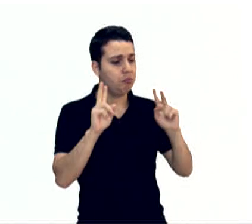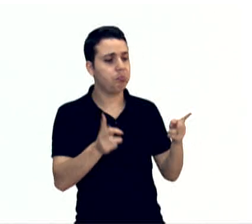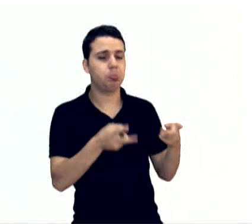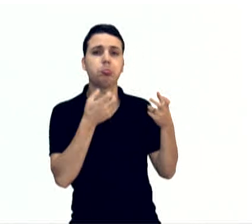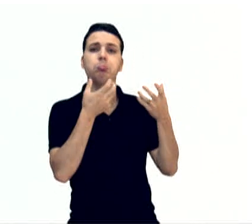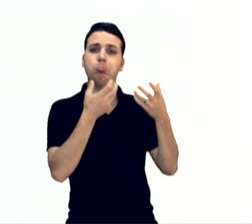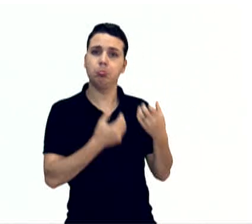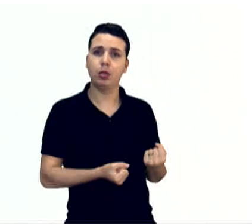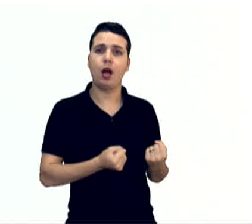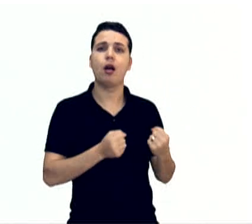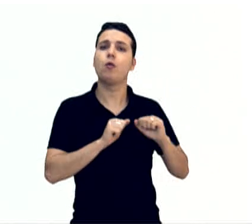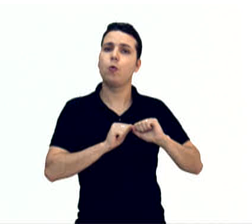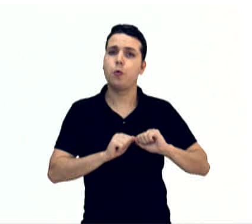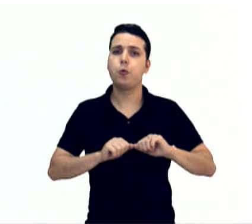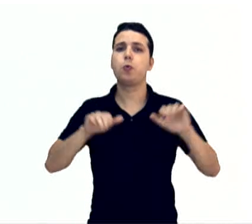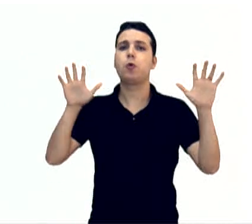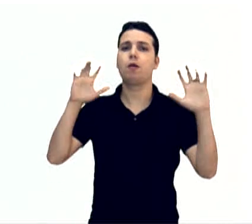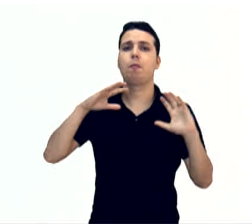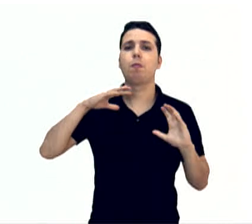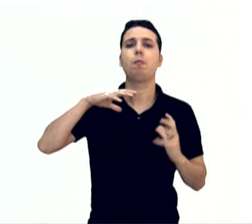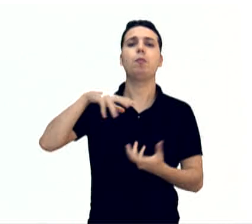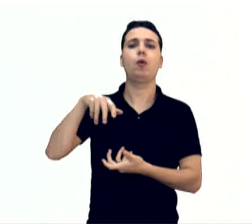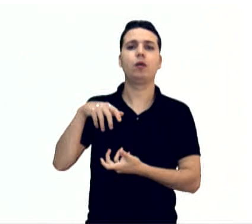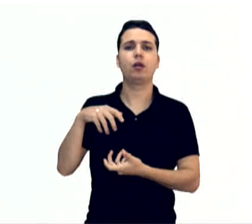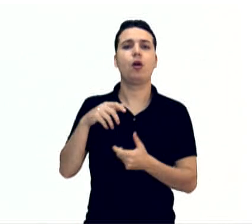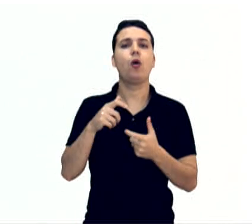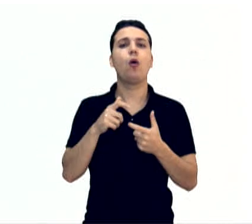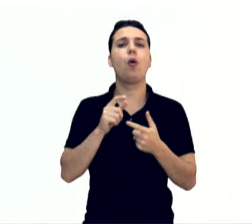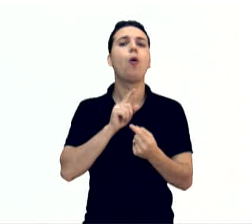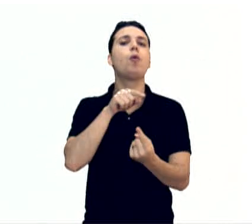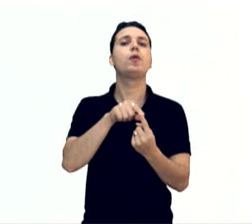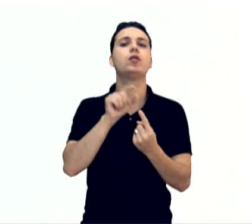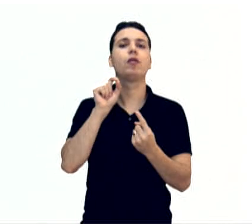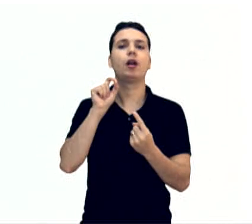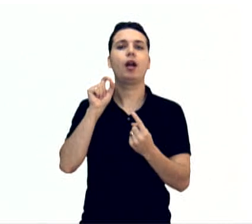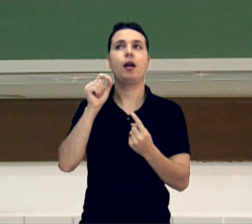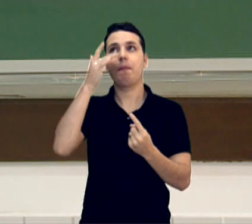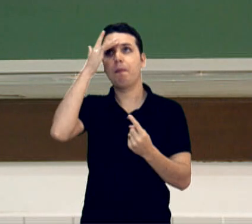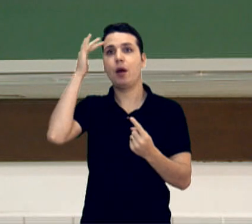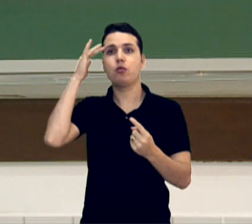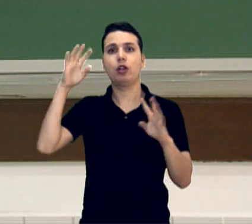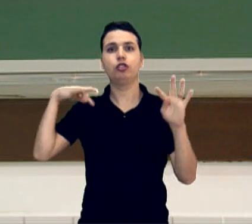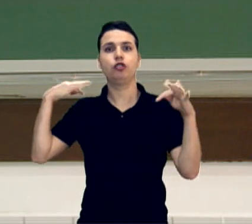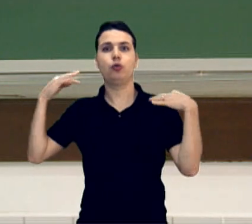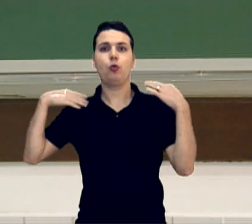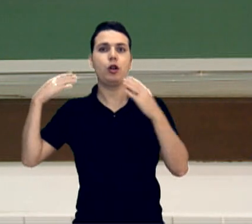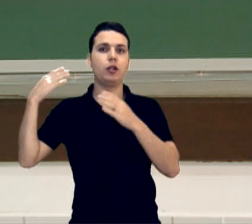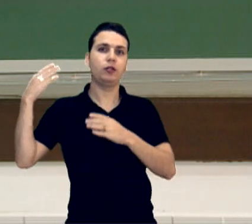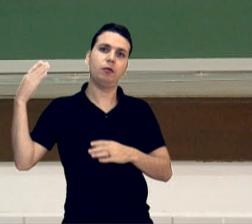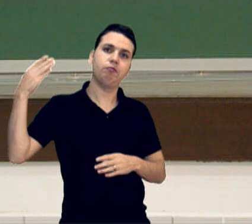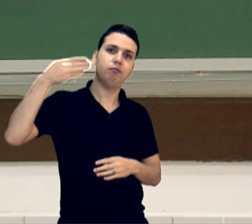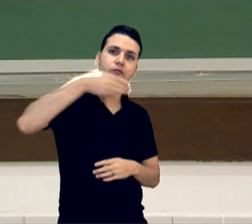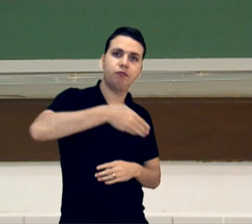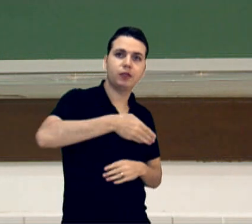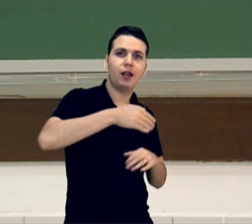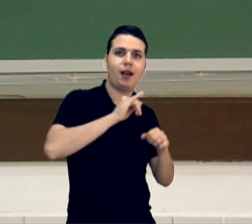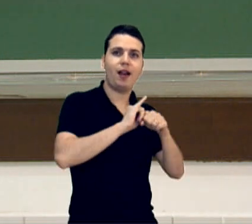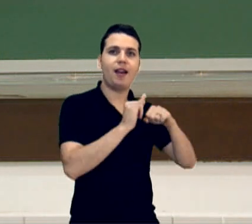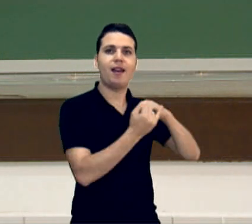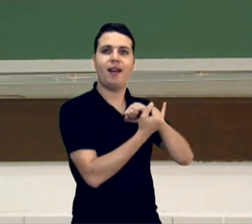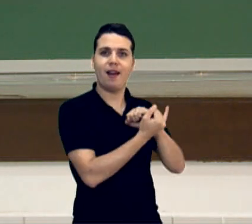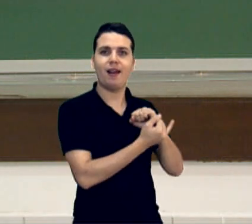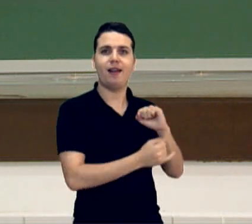lançada mundialmente a fim de aumentar o turismo na ilha. Então, isso era uma forma de atrair